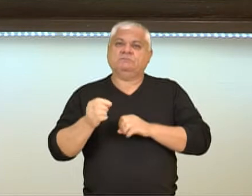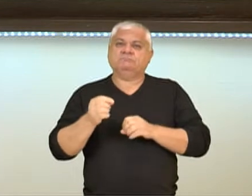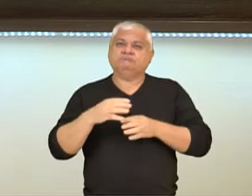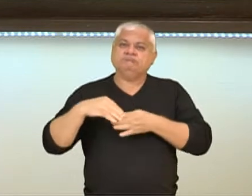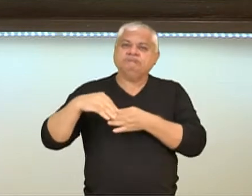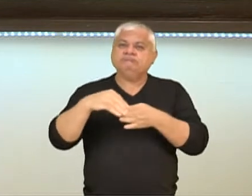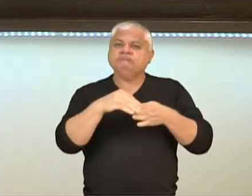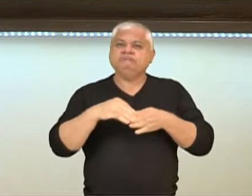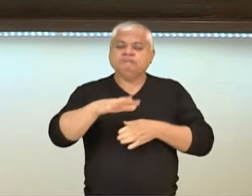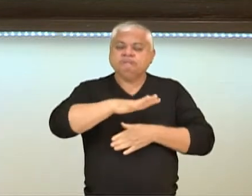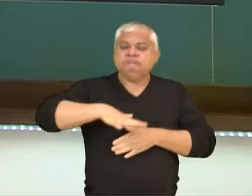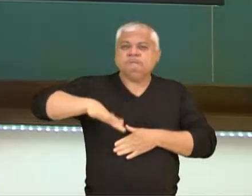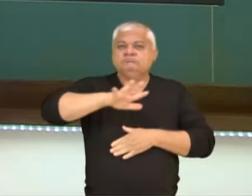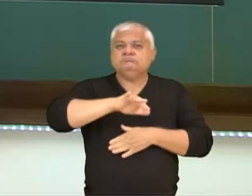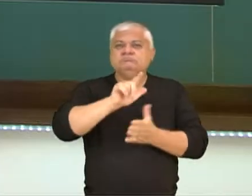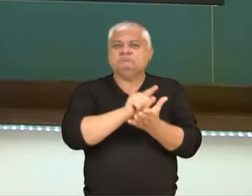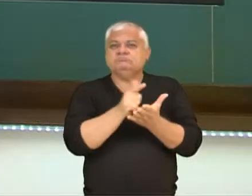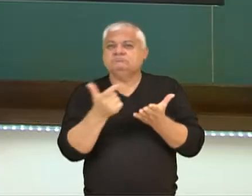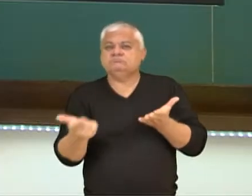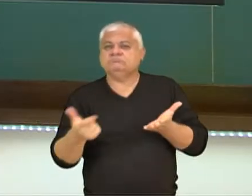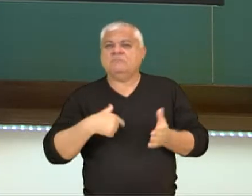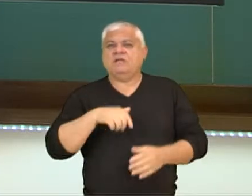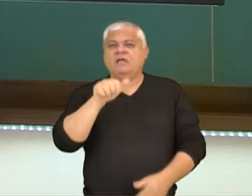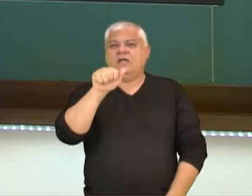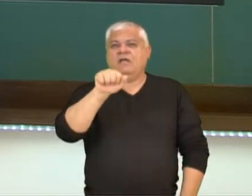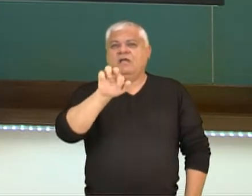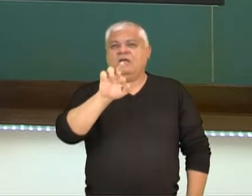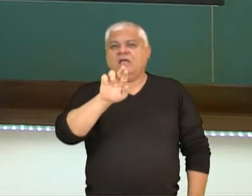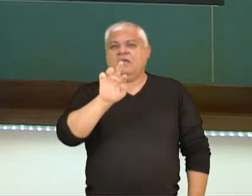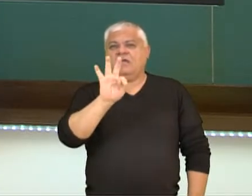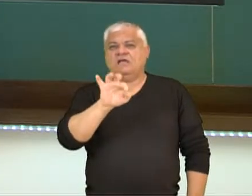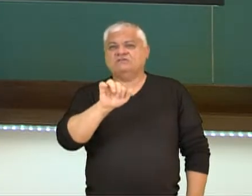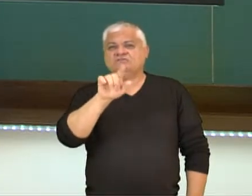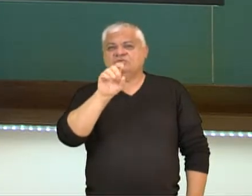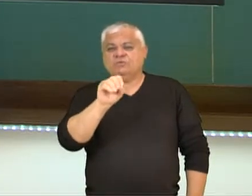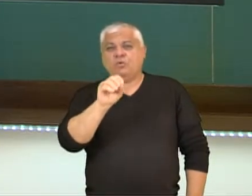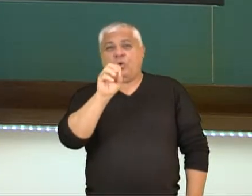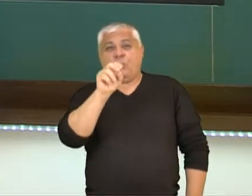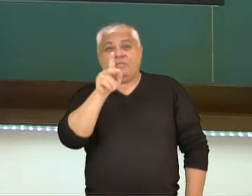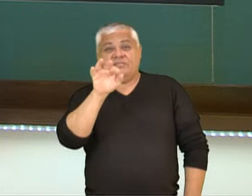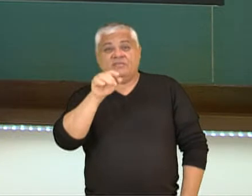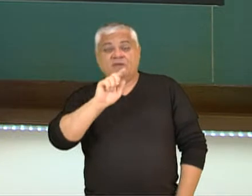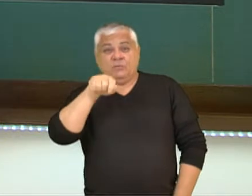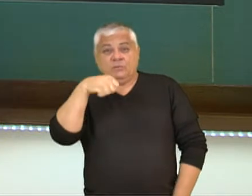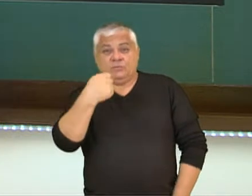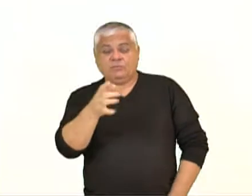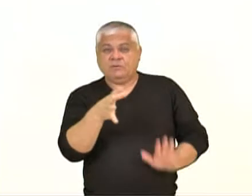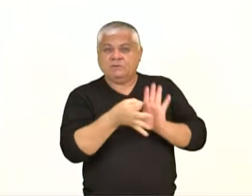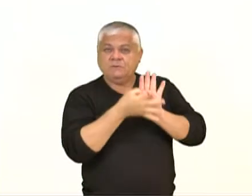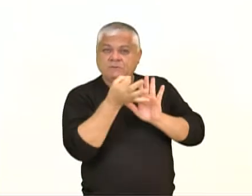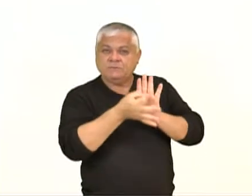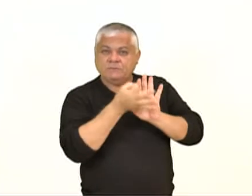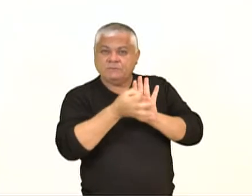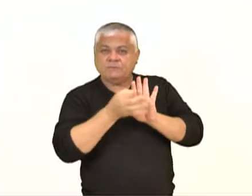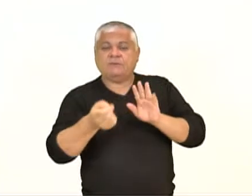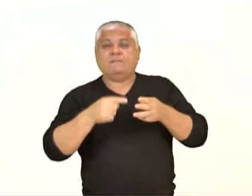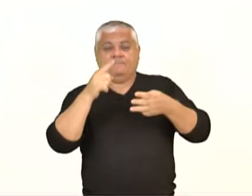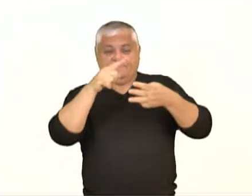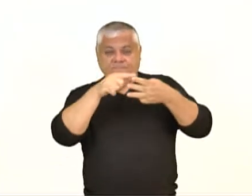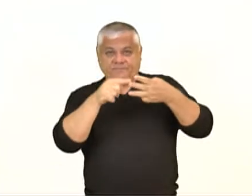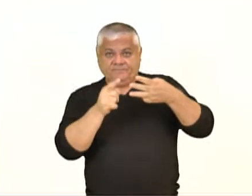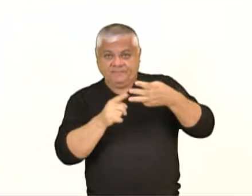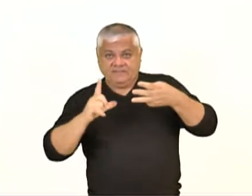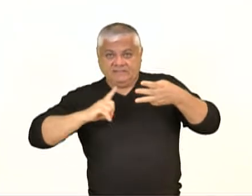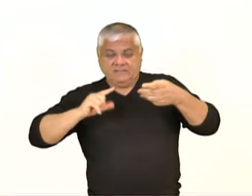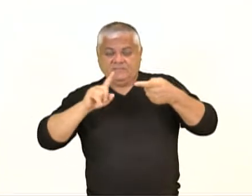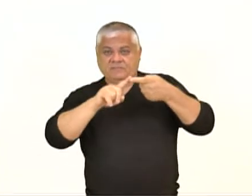do jornalismo, sobre o artigo de opinião. Nossa viagem se organiza em 3 movimentos. A gente vai primeiro ler e interpretar um